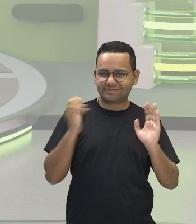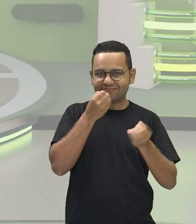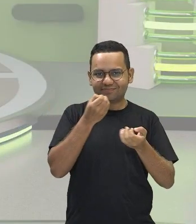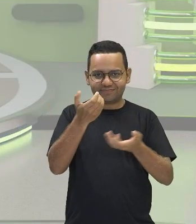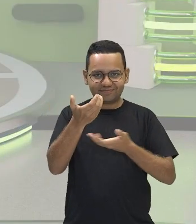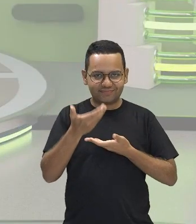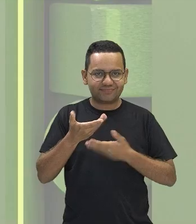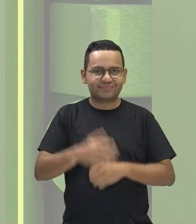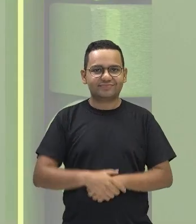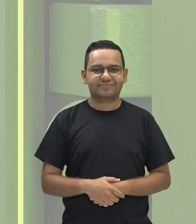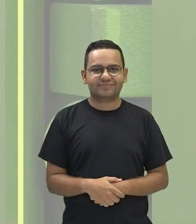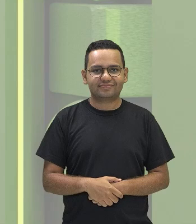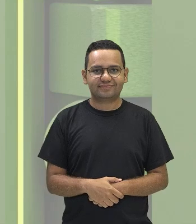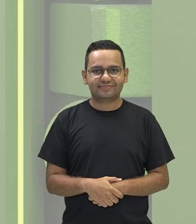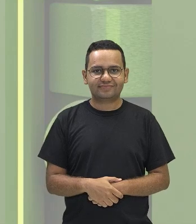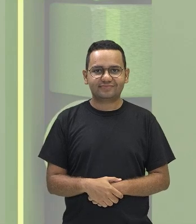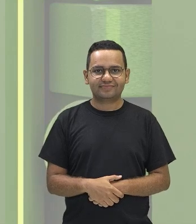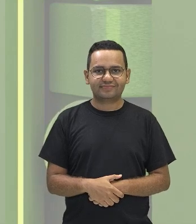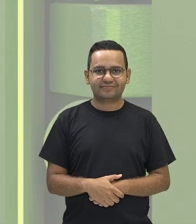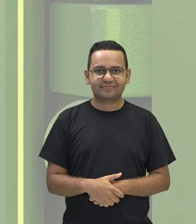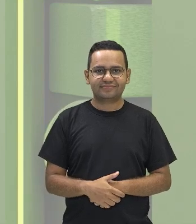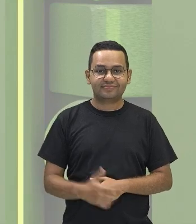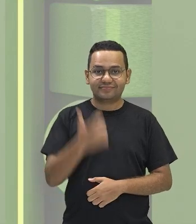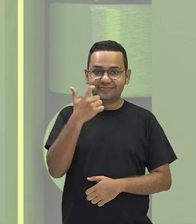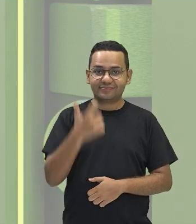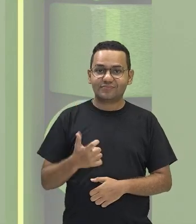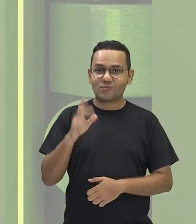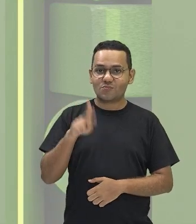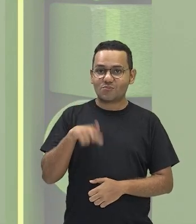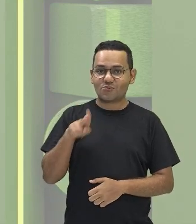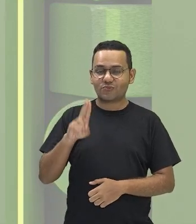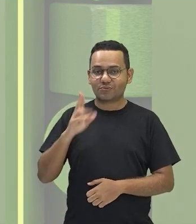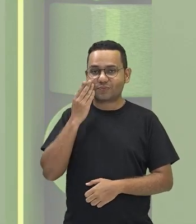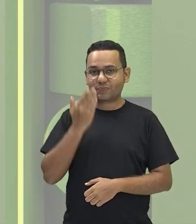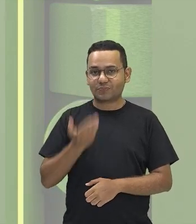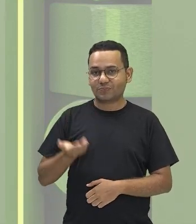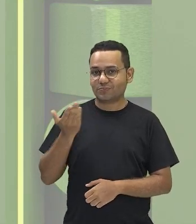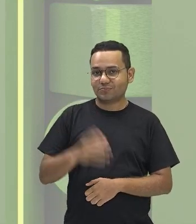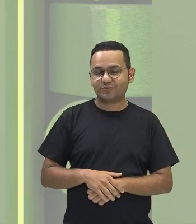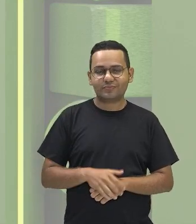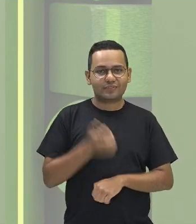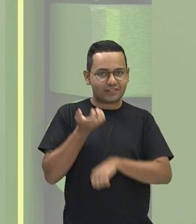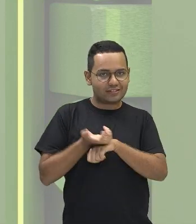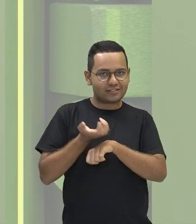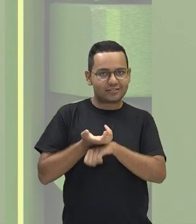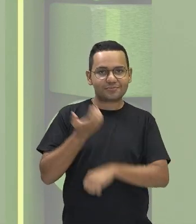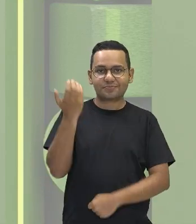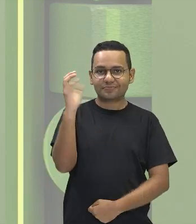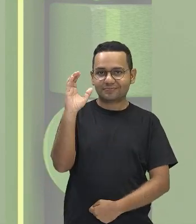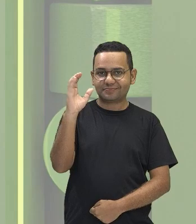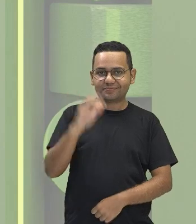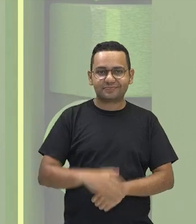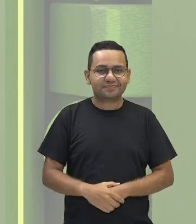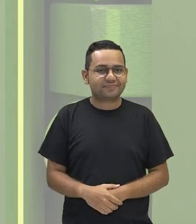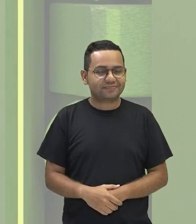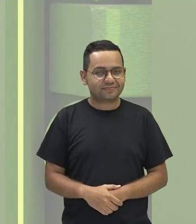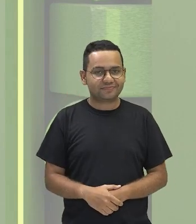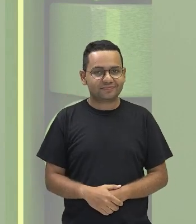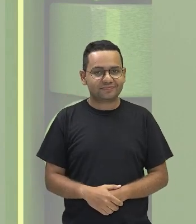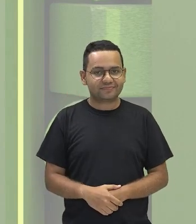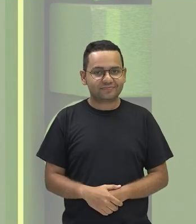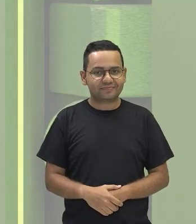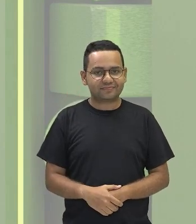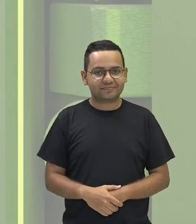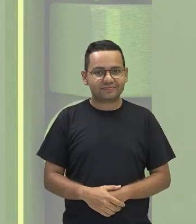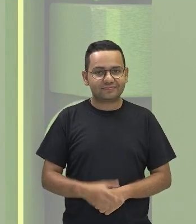sejam bem-vindos. Eu sou a professora Aldaleia Santos, sua professora de ciência, e vamos